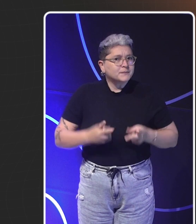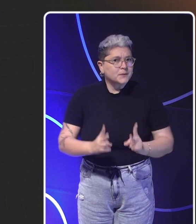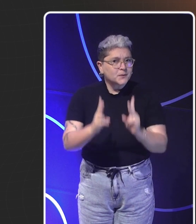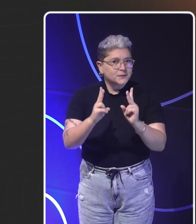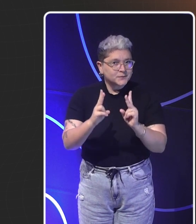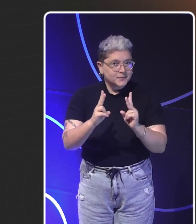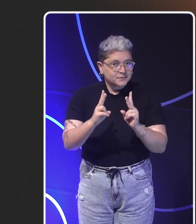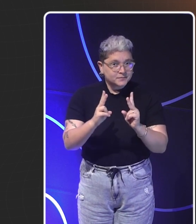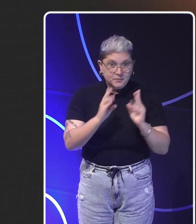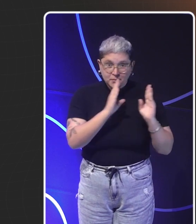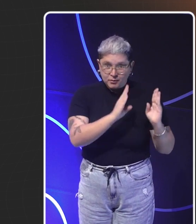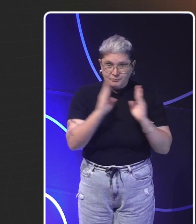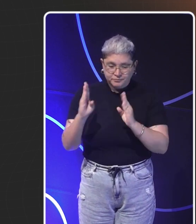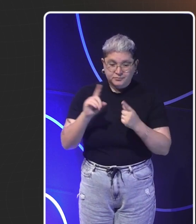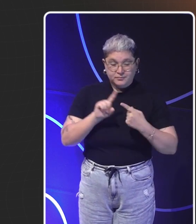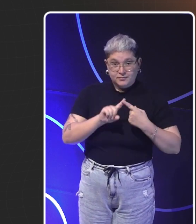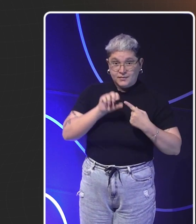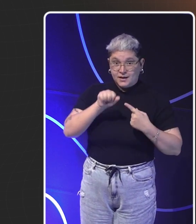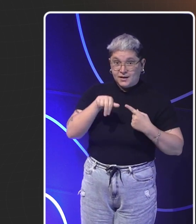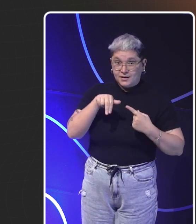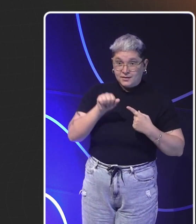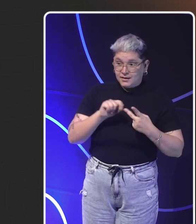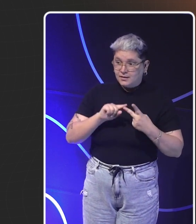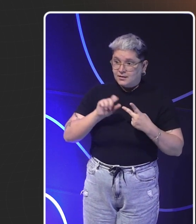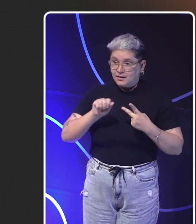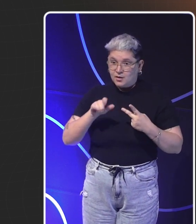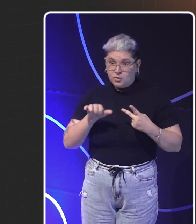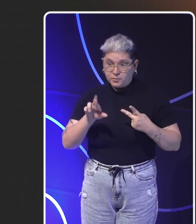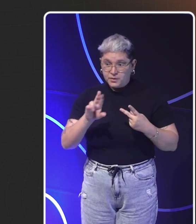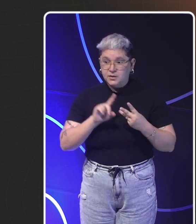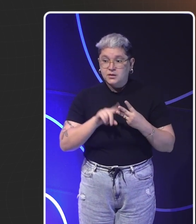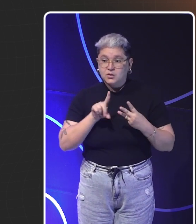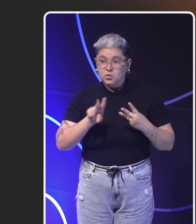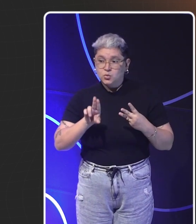começar nessa ordem mesmo. Ana Clara, o Almi e depois o Dudu.